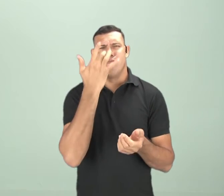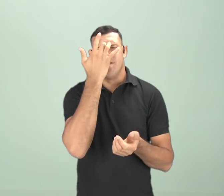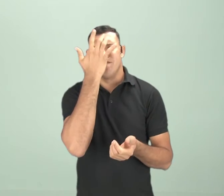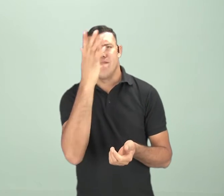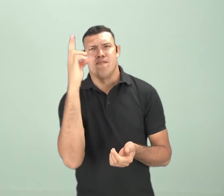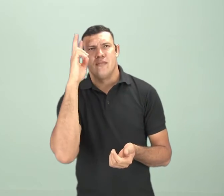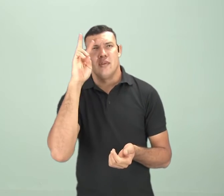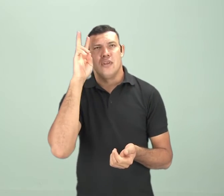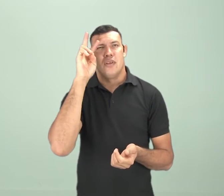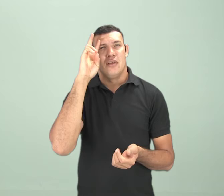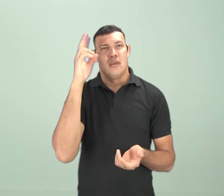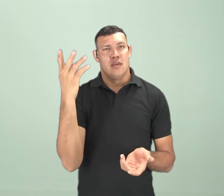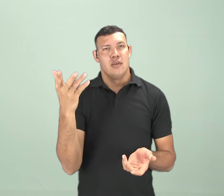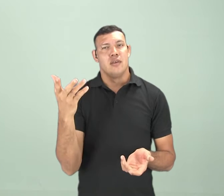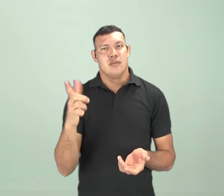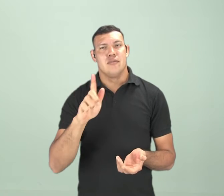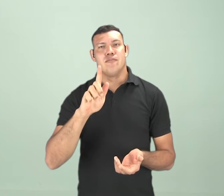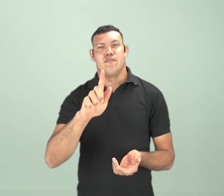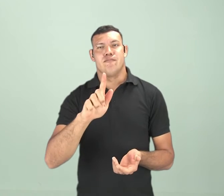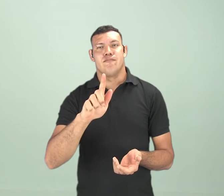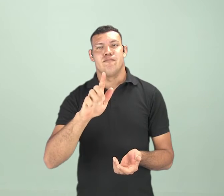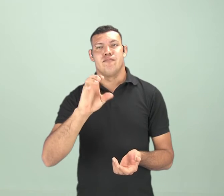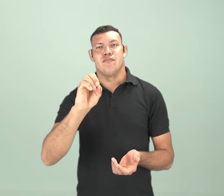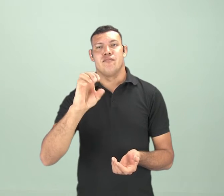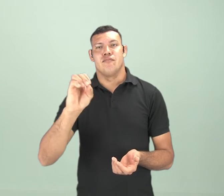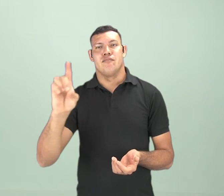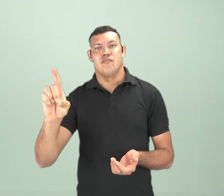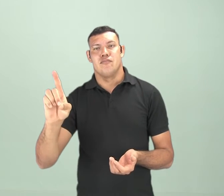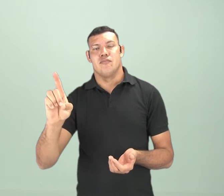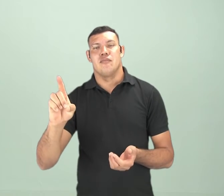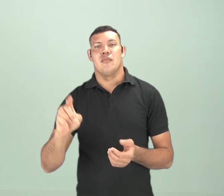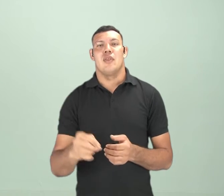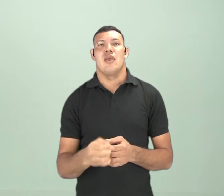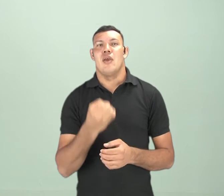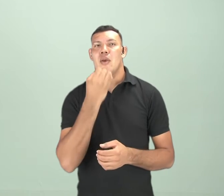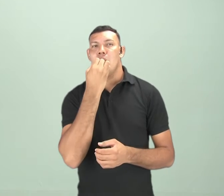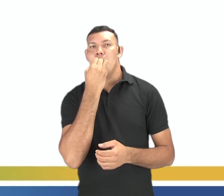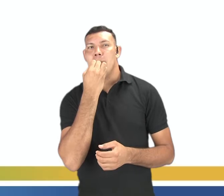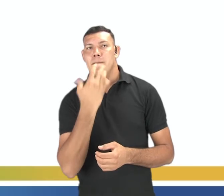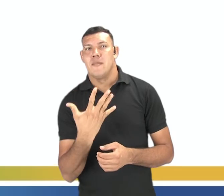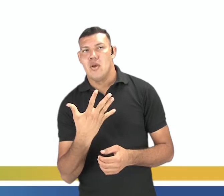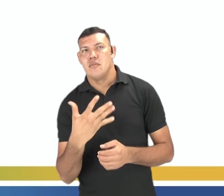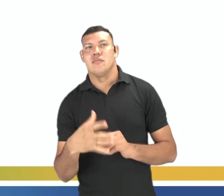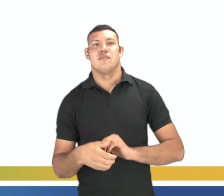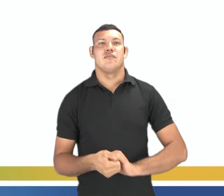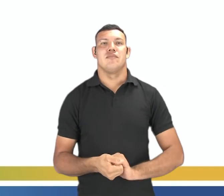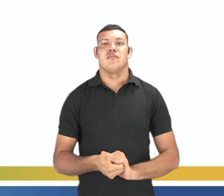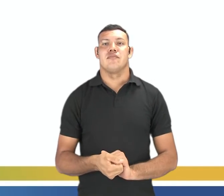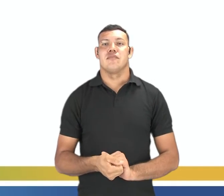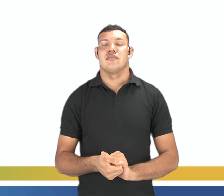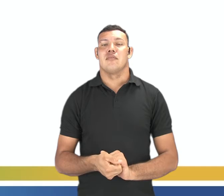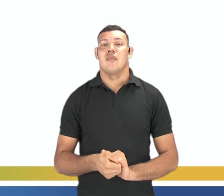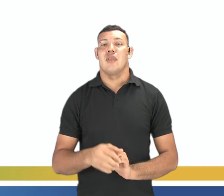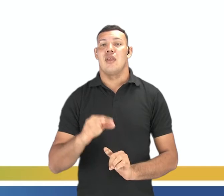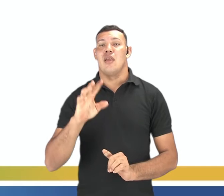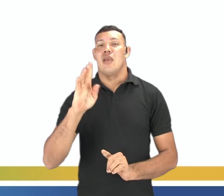primeiro, good, que é bem famoso, todo mundo fala no Brasil. The best, ou bom e o